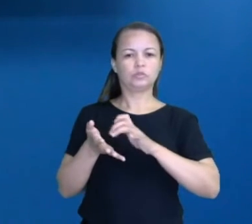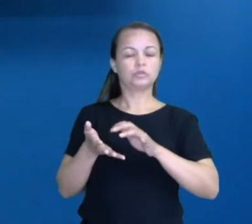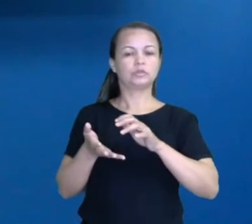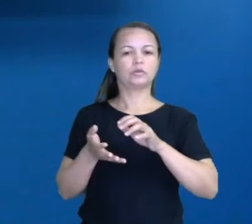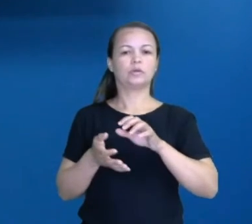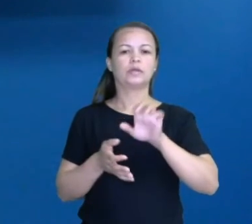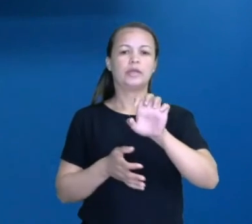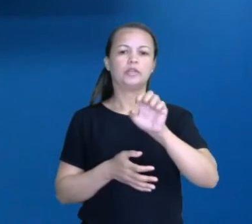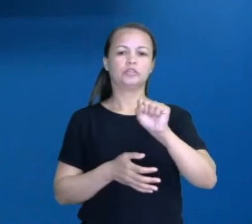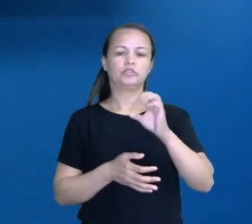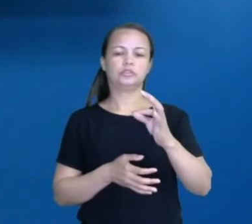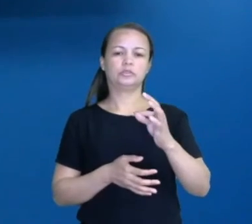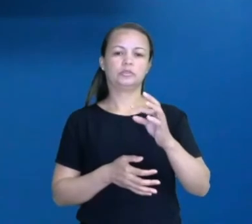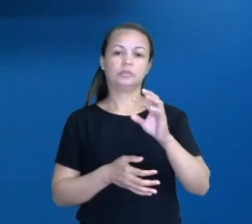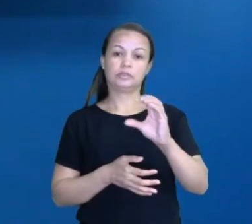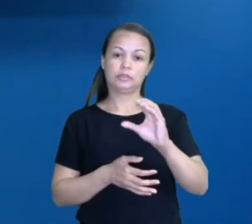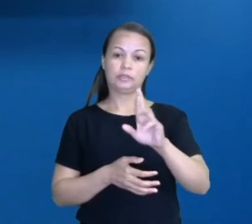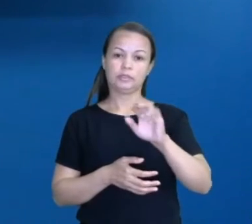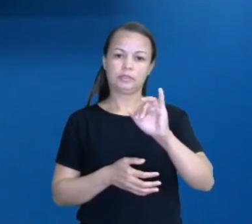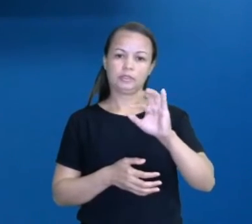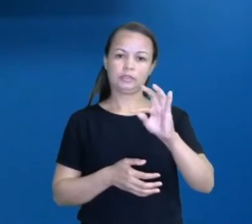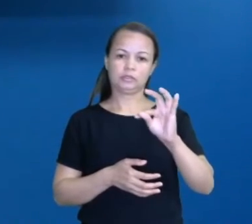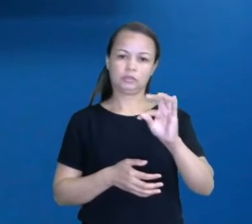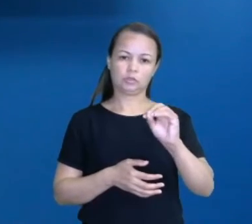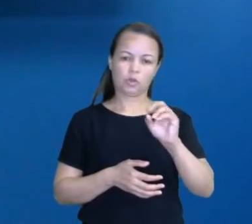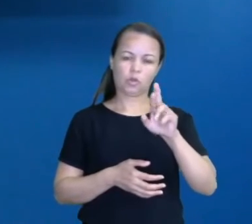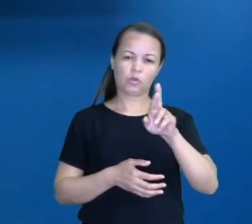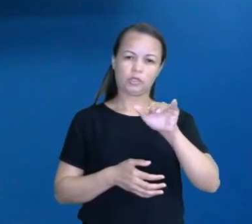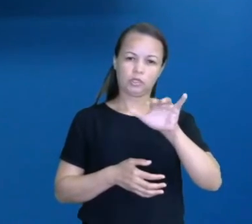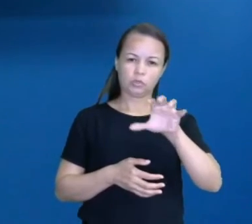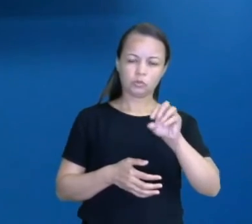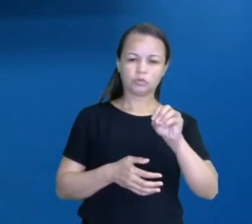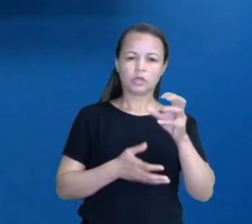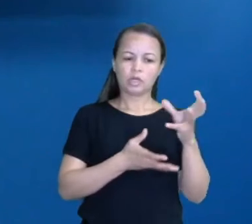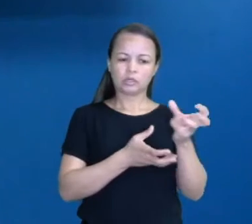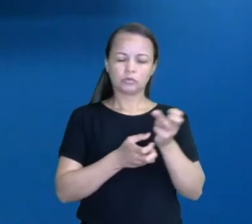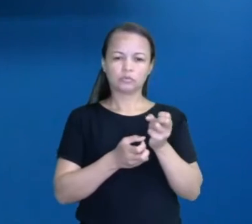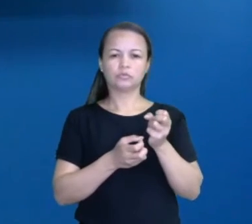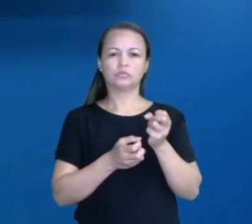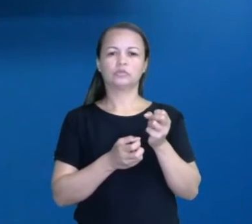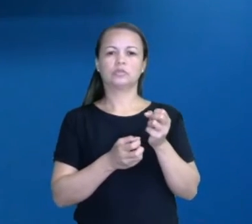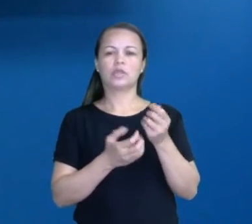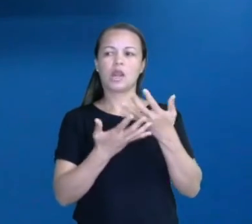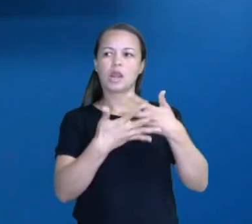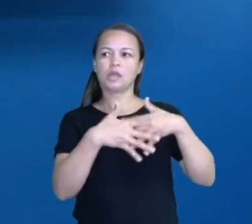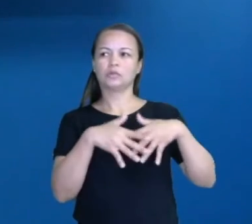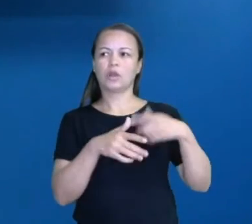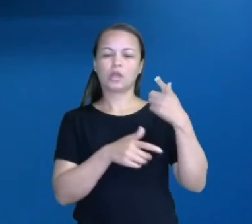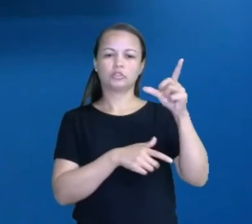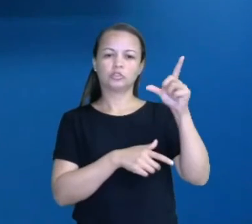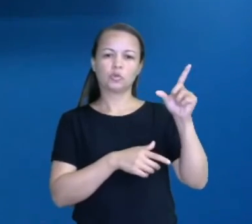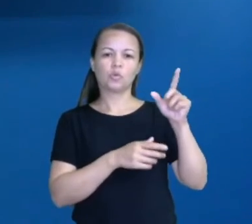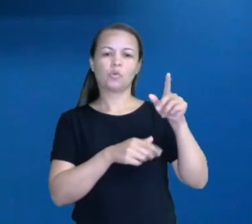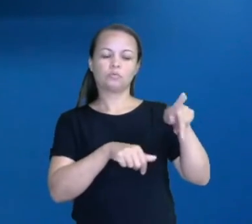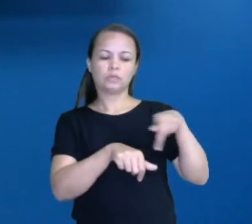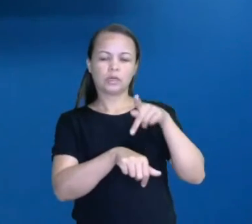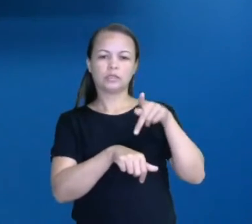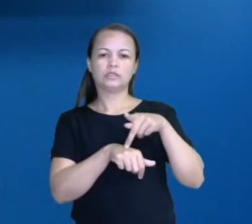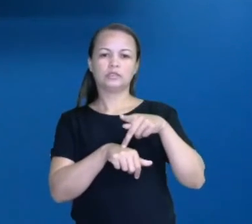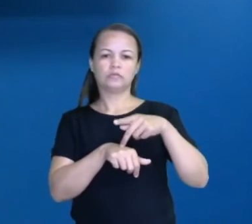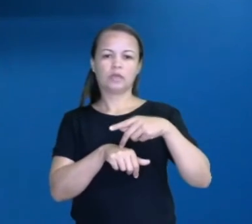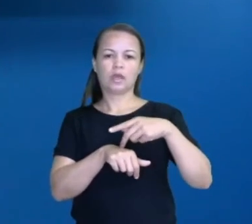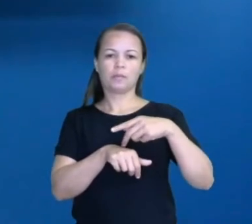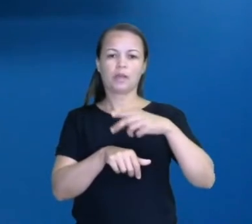ela captar recursos naturais em outro país e enviar para um terceiro país uma